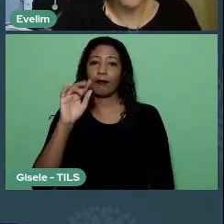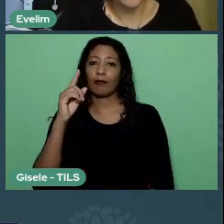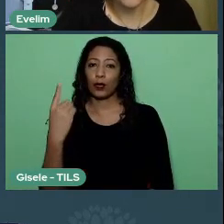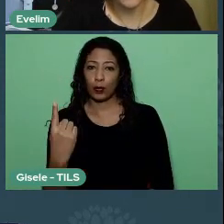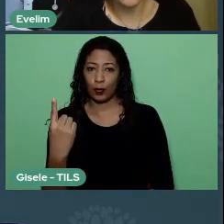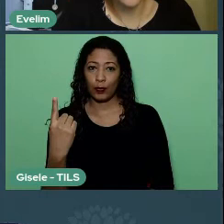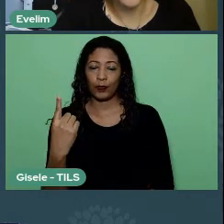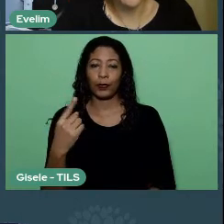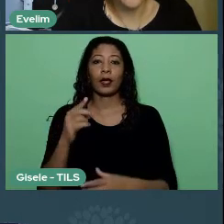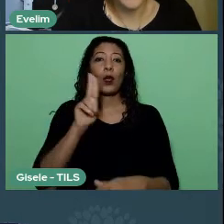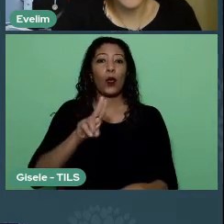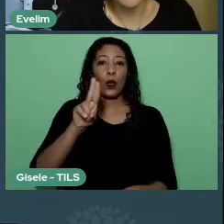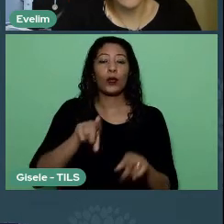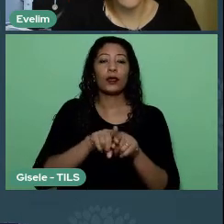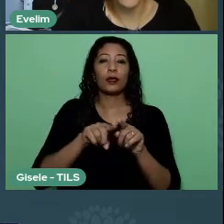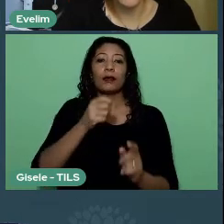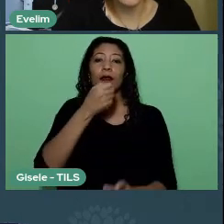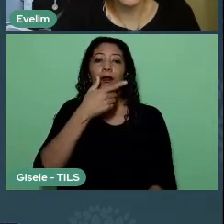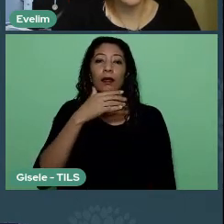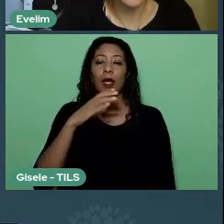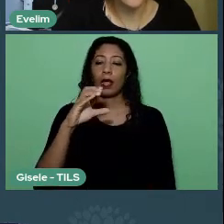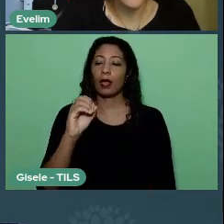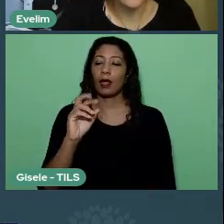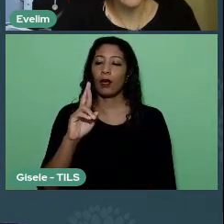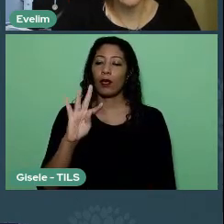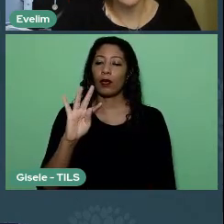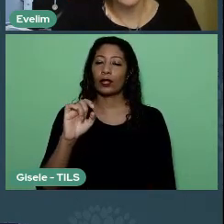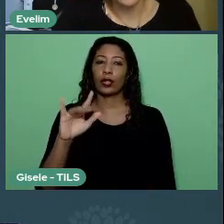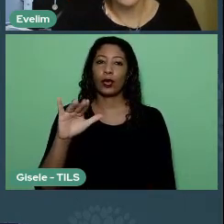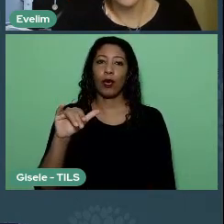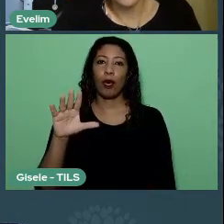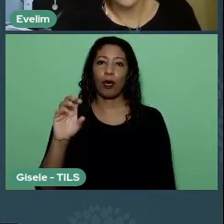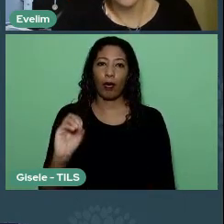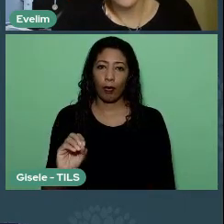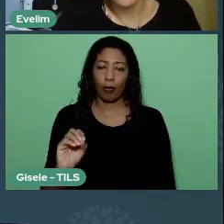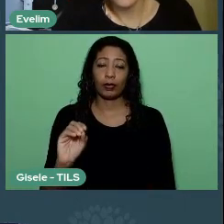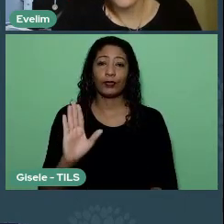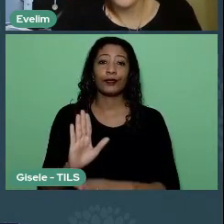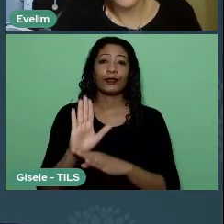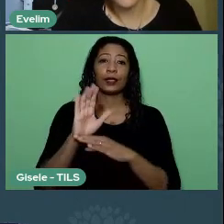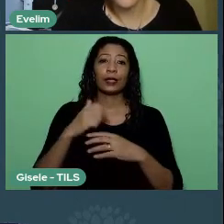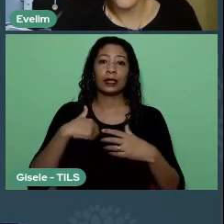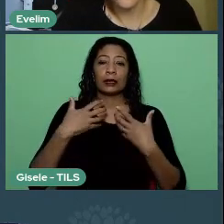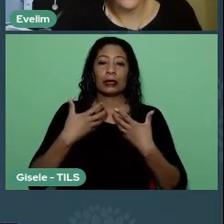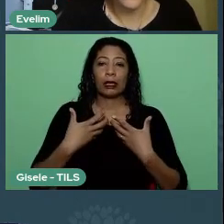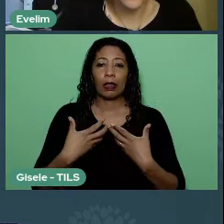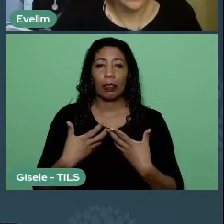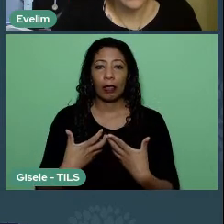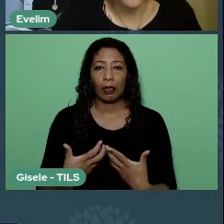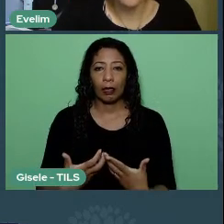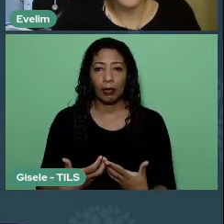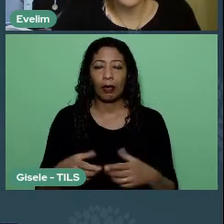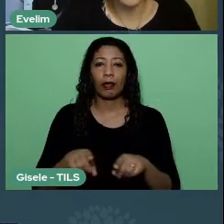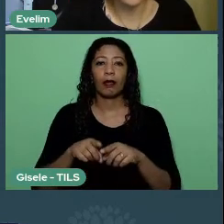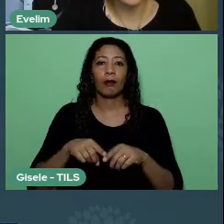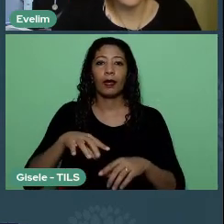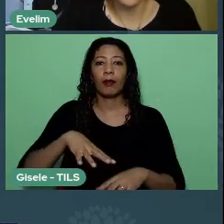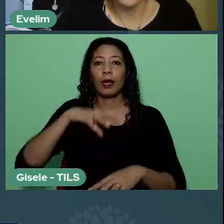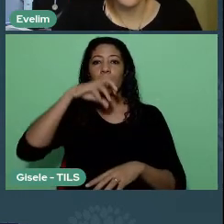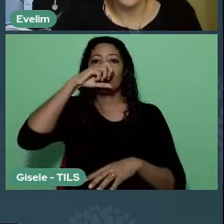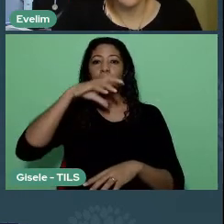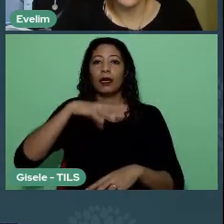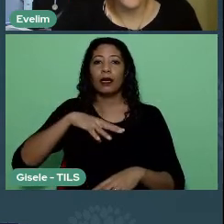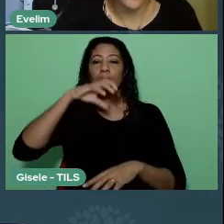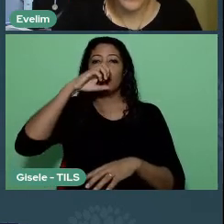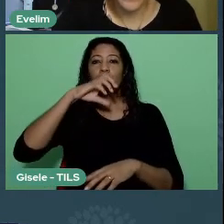leva a musculatura periférica a ter uma propensão à fadiga, uma respiração disfuncional, uma